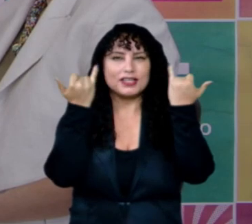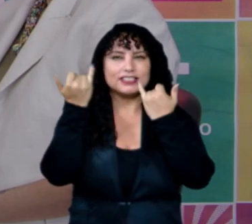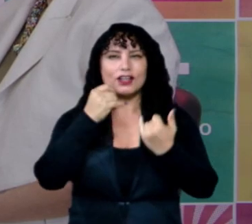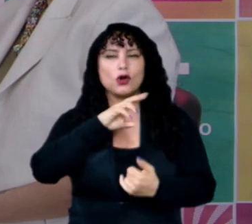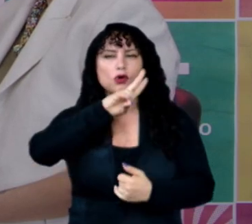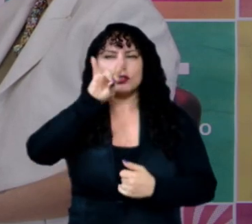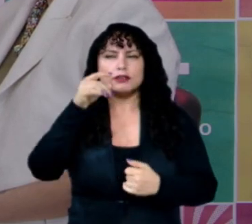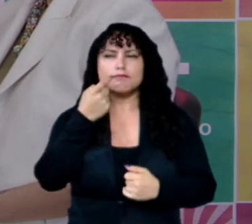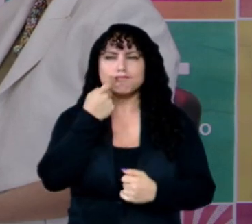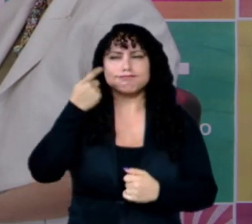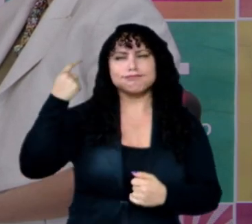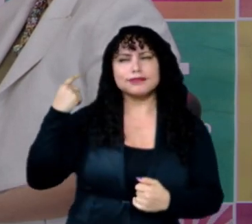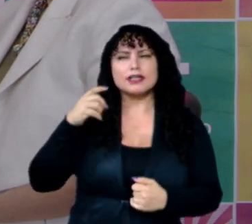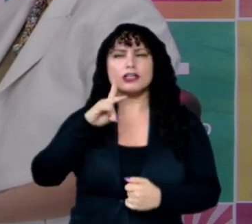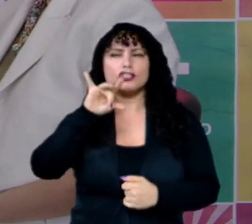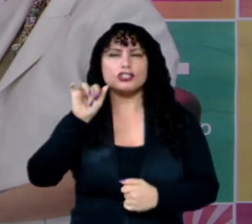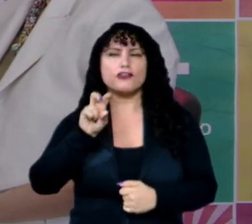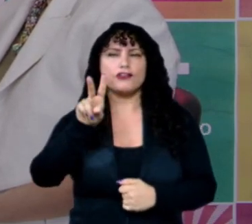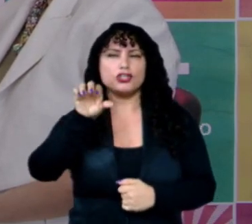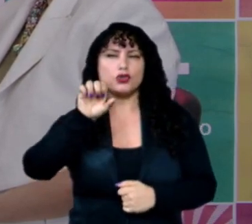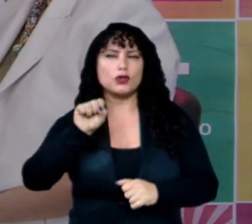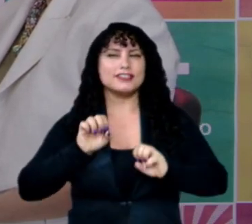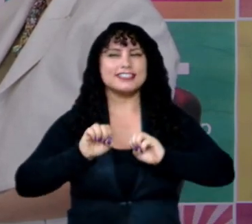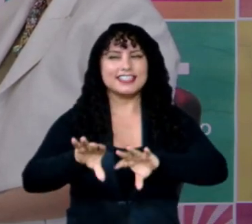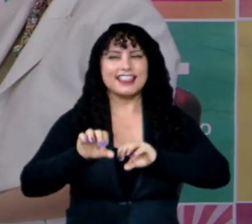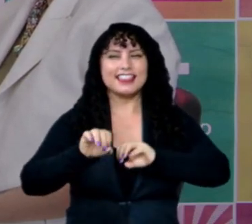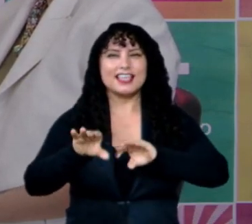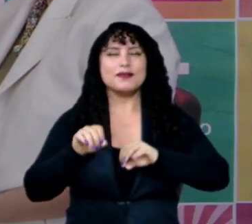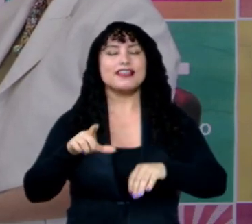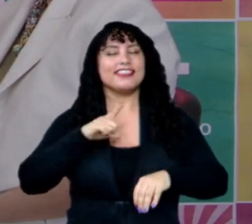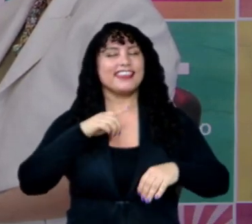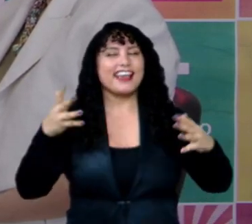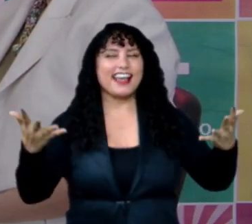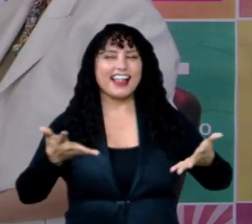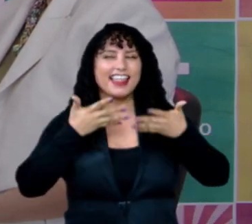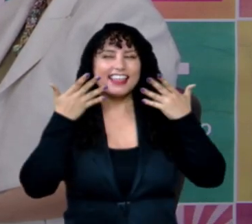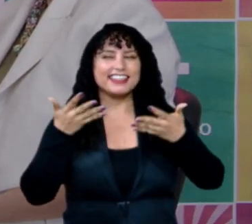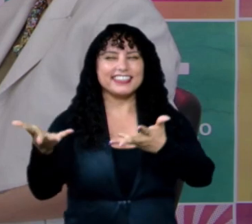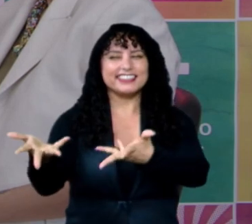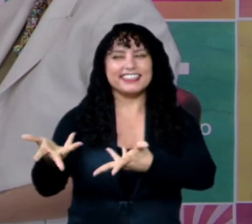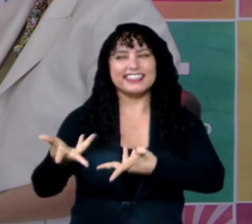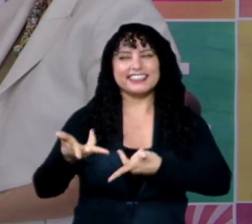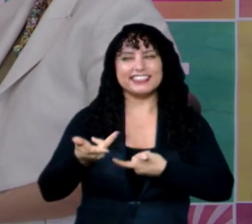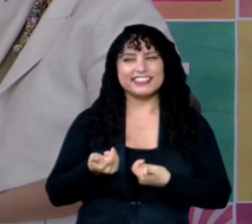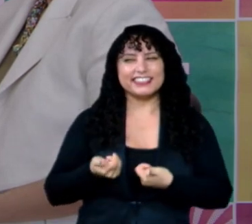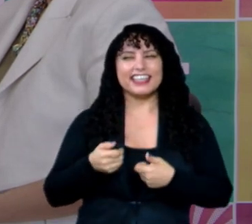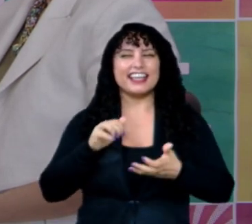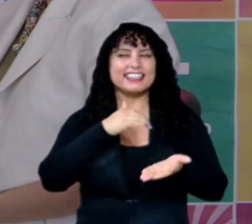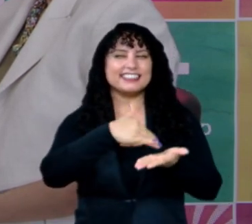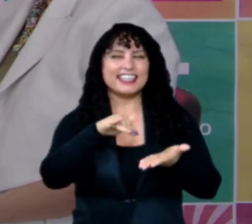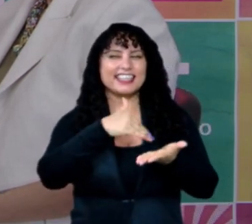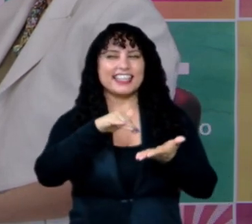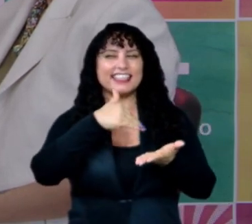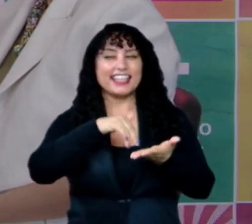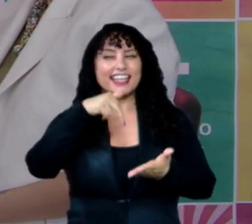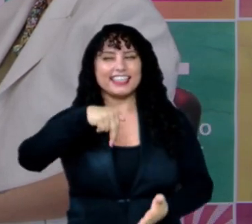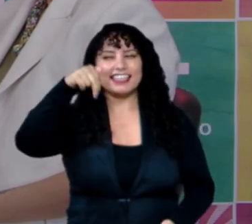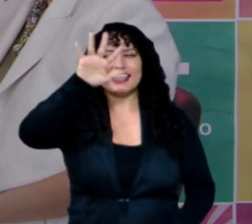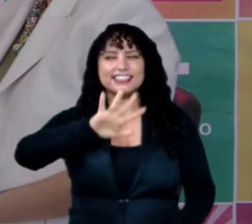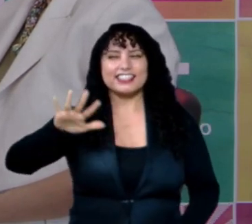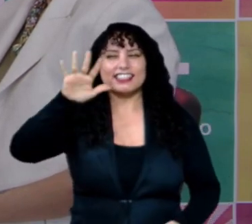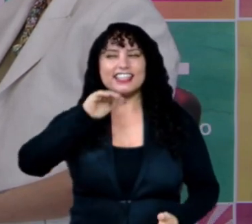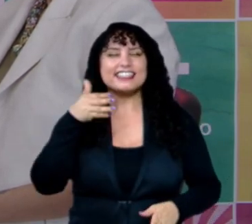foi agora, dia 28 de setembro, e nós temos a alegria de estar recebendo aqui a Secretária Nacional